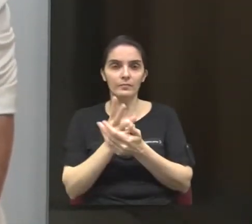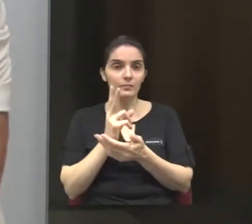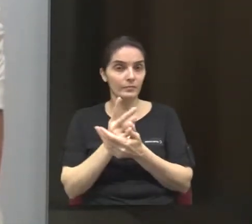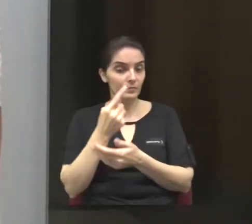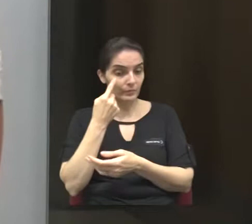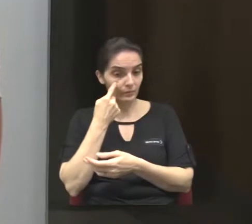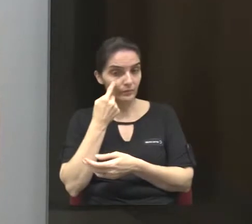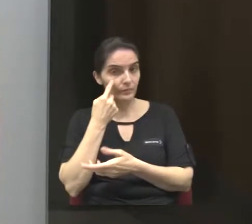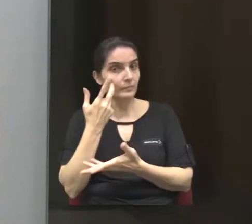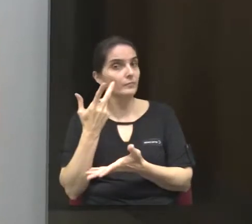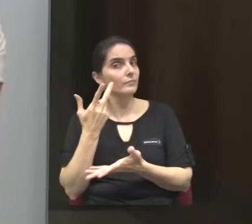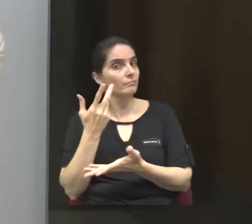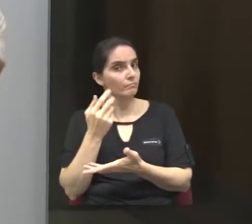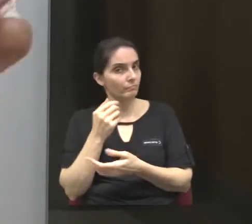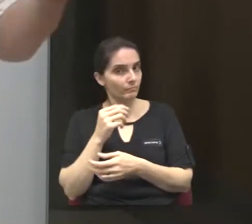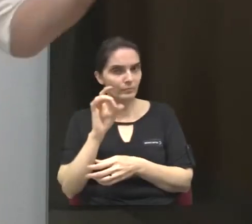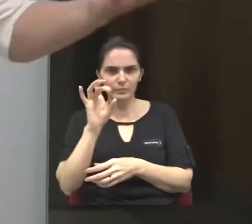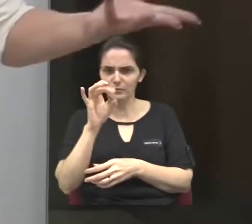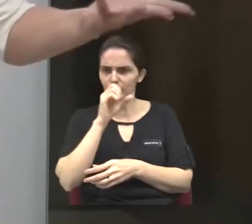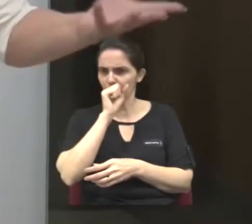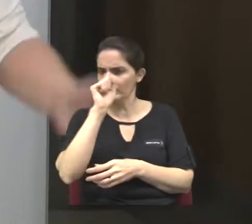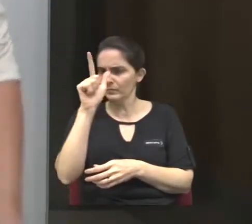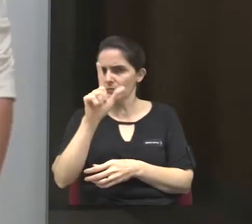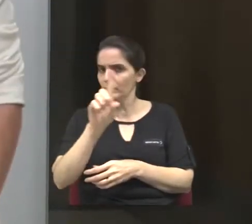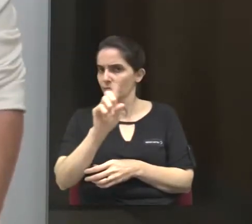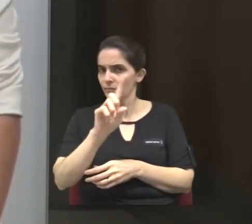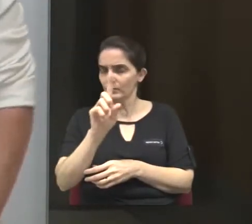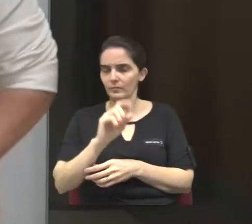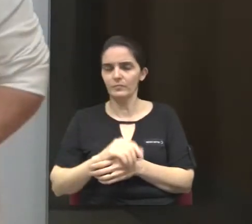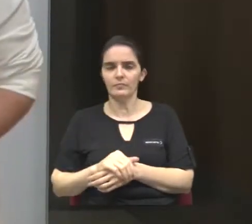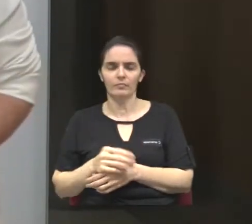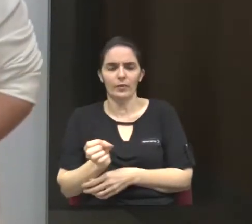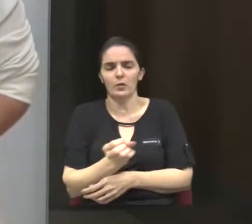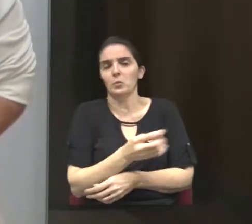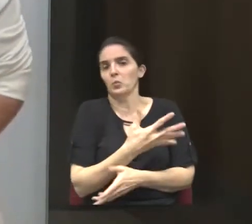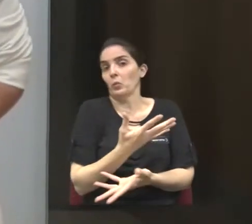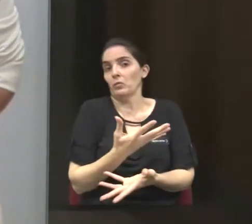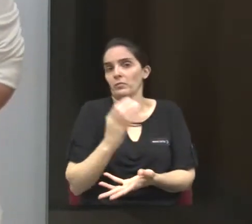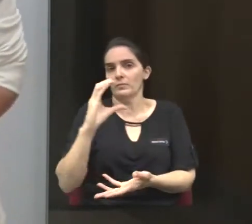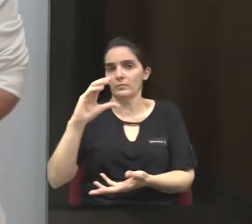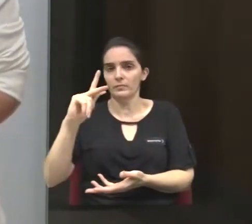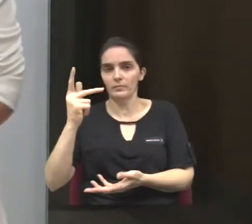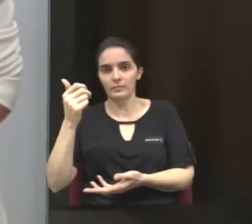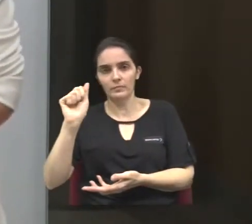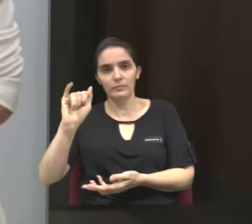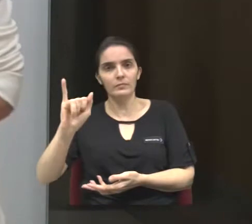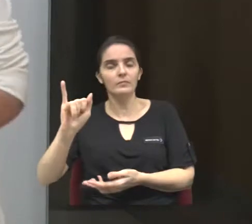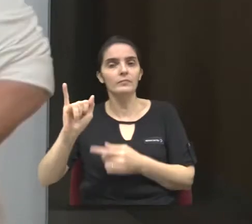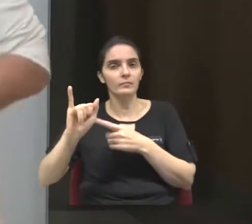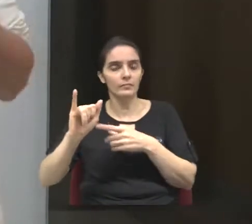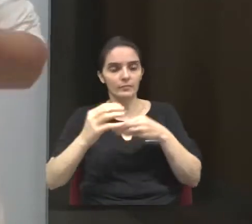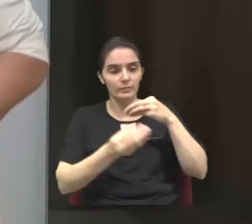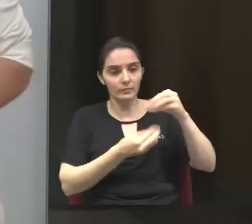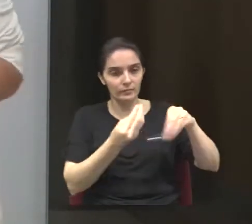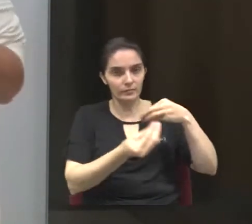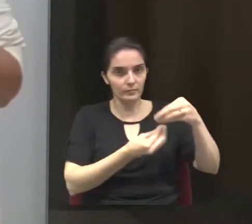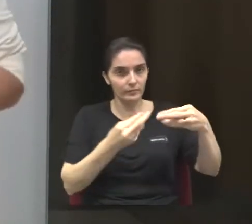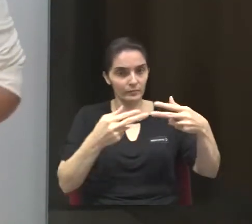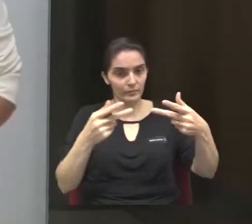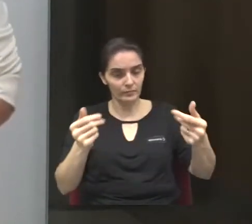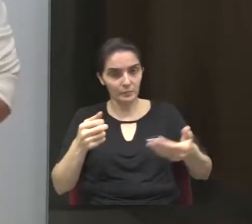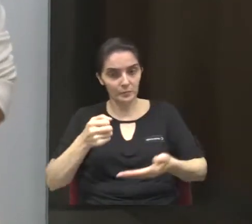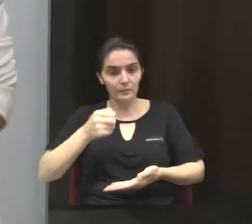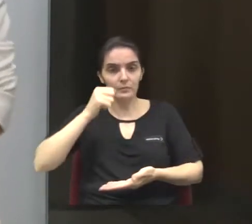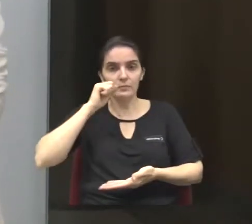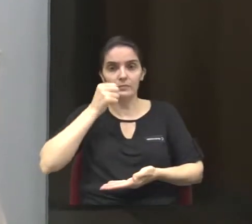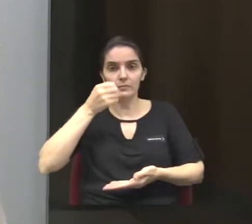é só em Limeira, como virou moda. O chai, na verdade, é uma mistura de várias bebidas, principalmente de cores